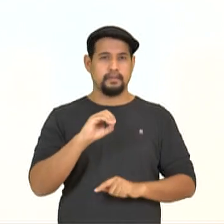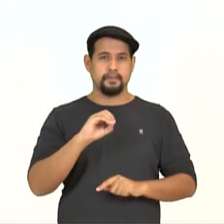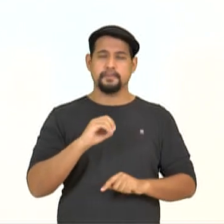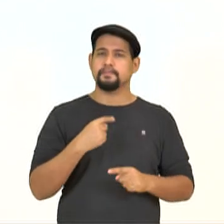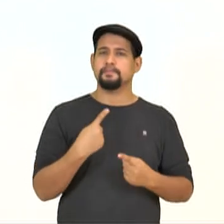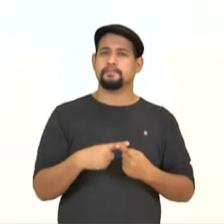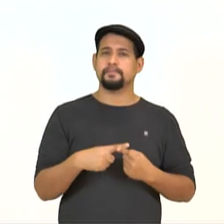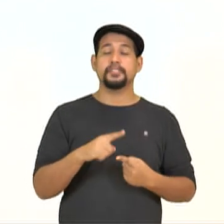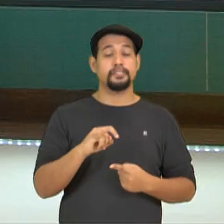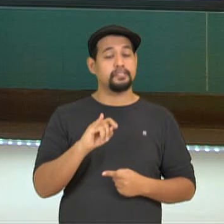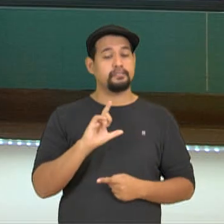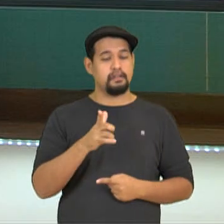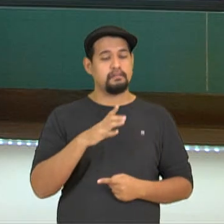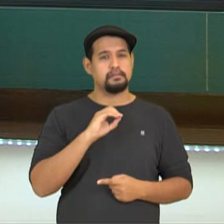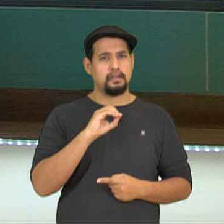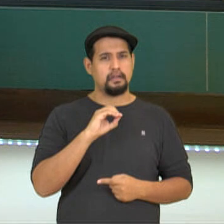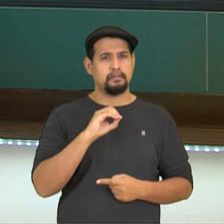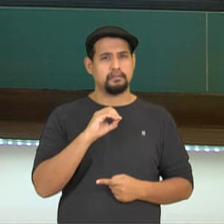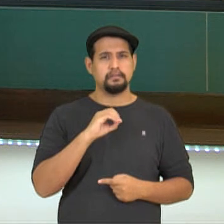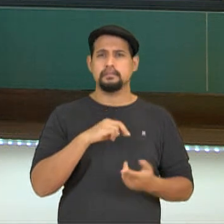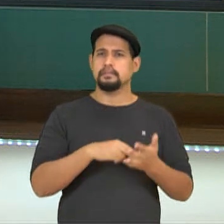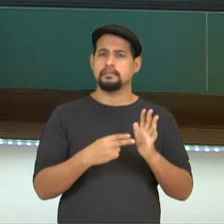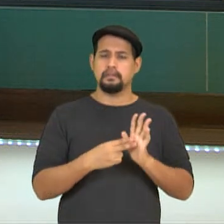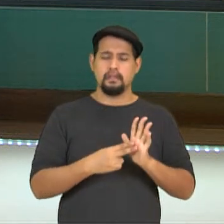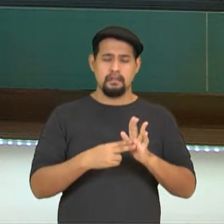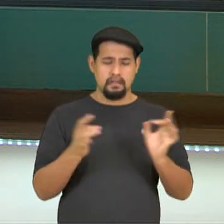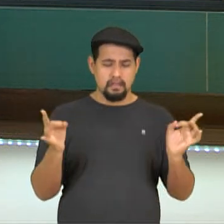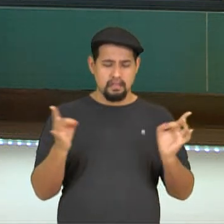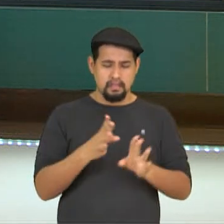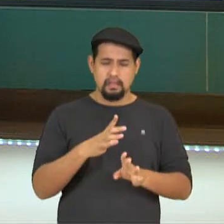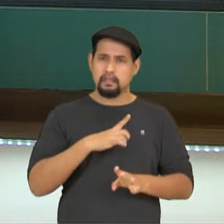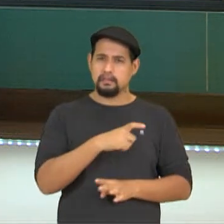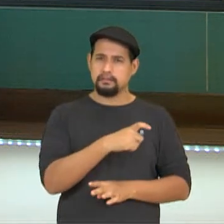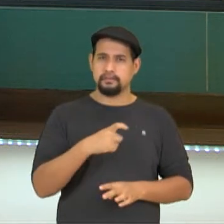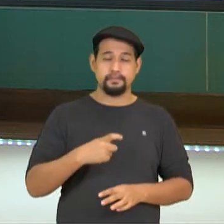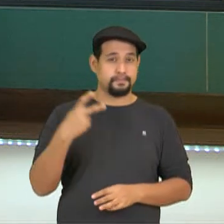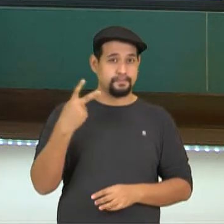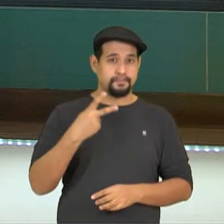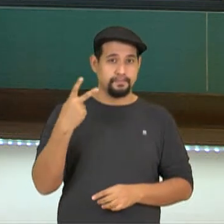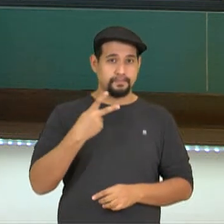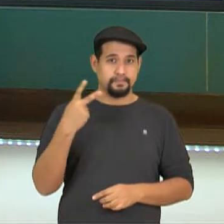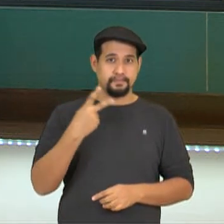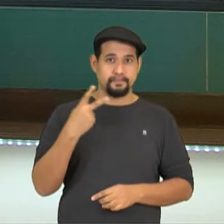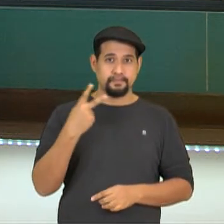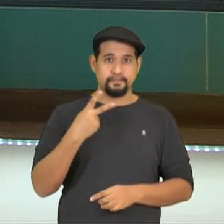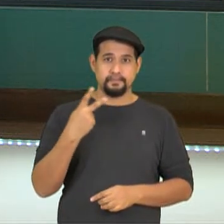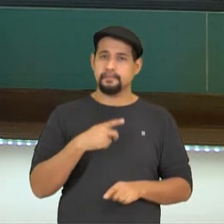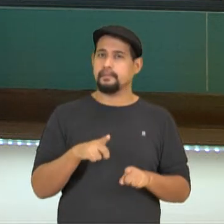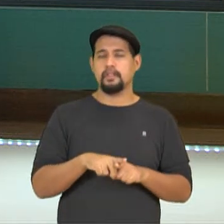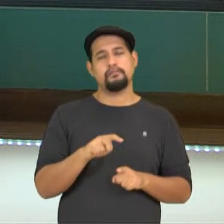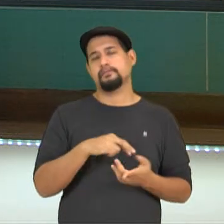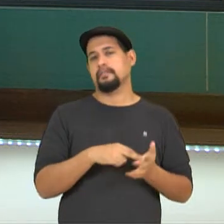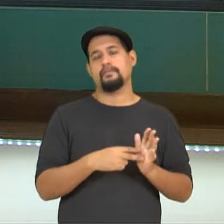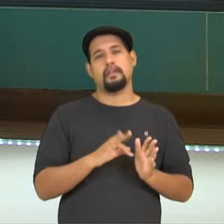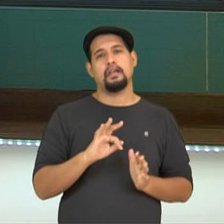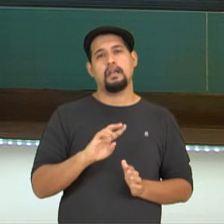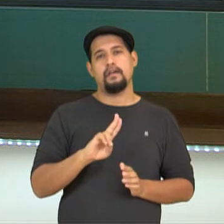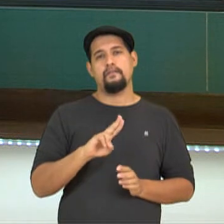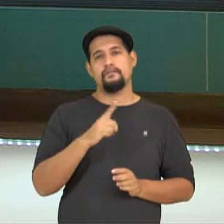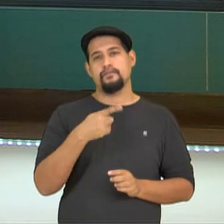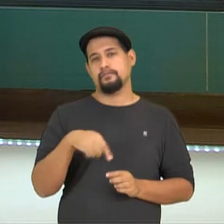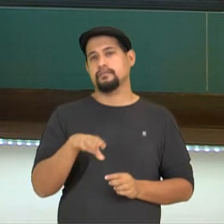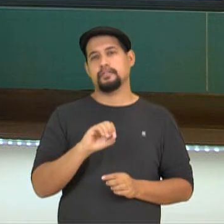Até porque se ele for zero, vai anular essa parte que tem o x ao quadrado, aí não vai ser uma função, conforme nós